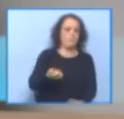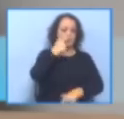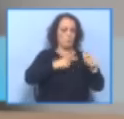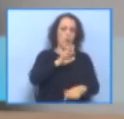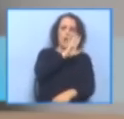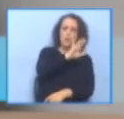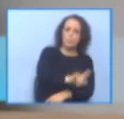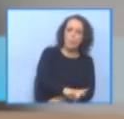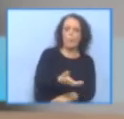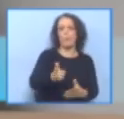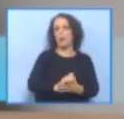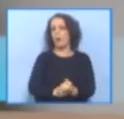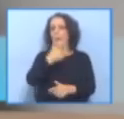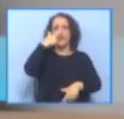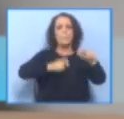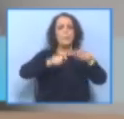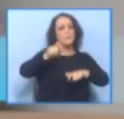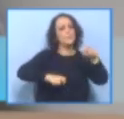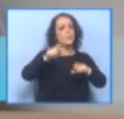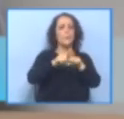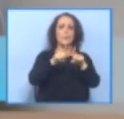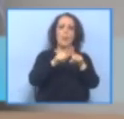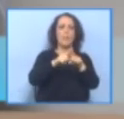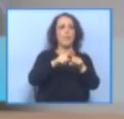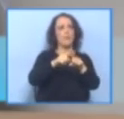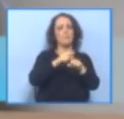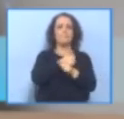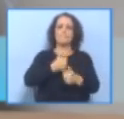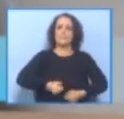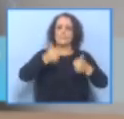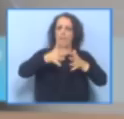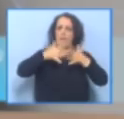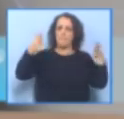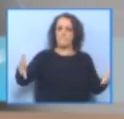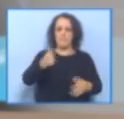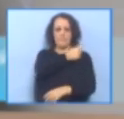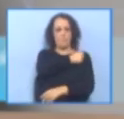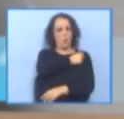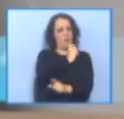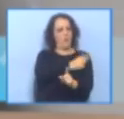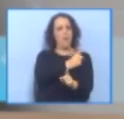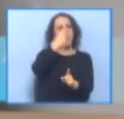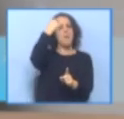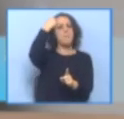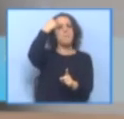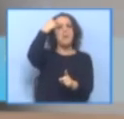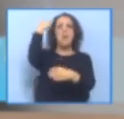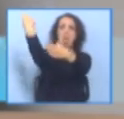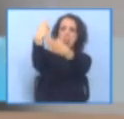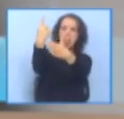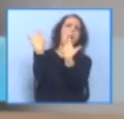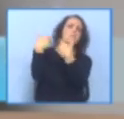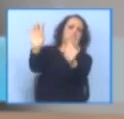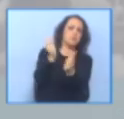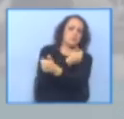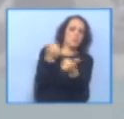lisboetas, todos aqueles que vivem em grandes cidades, não considerem que a periferia pode viver sem nada. E os